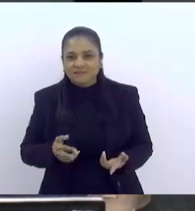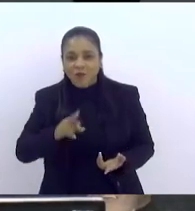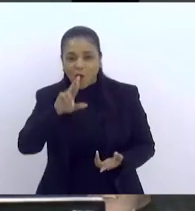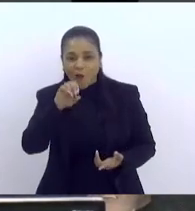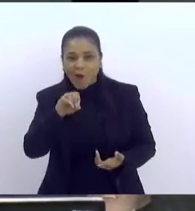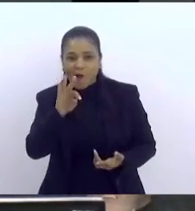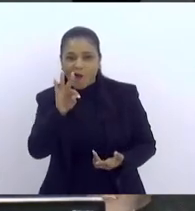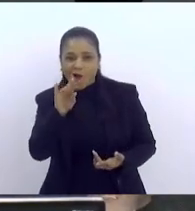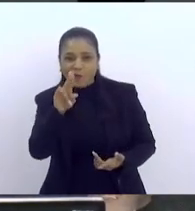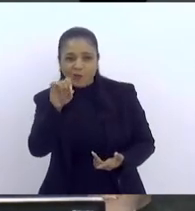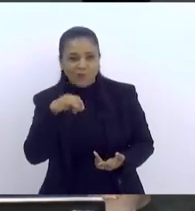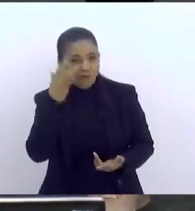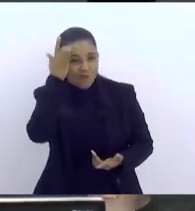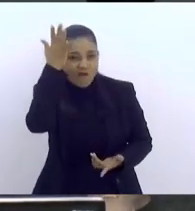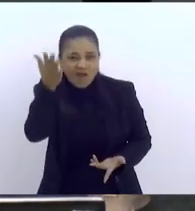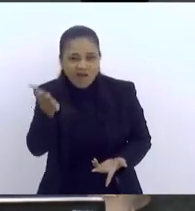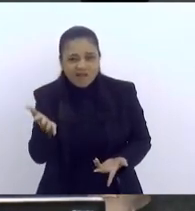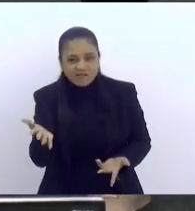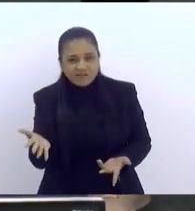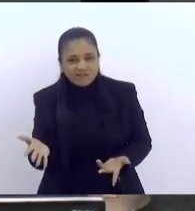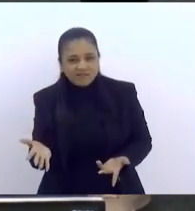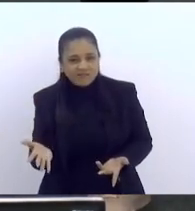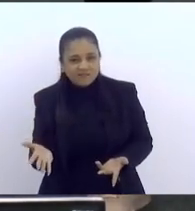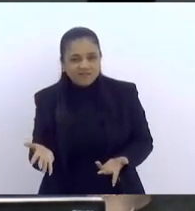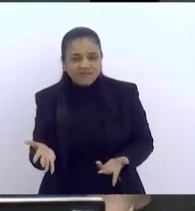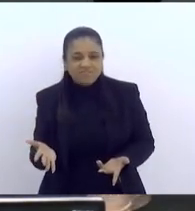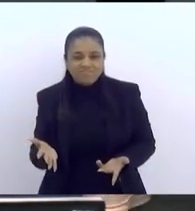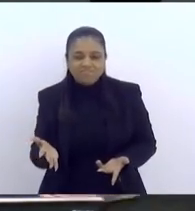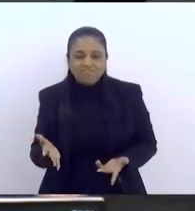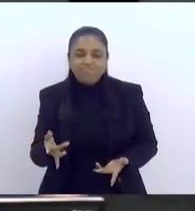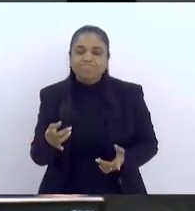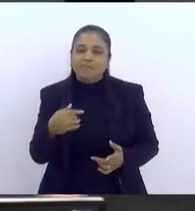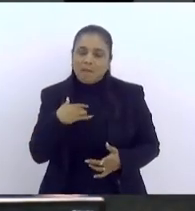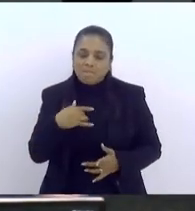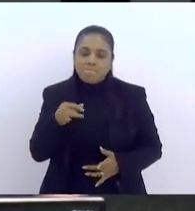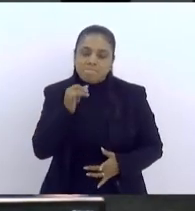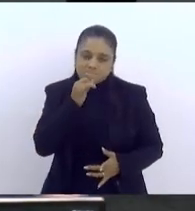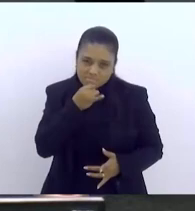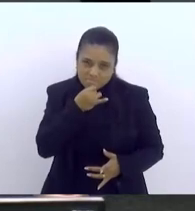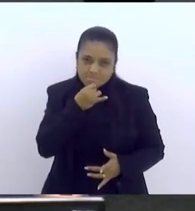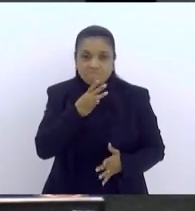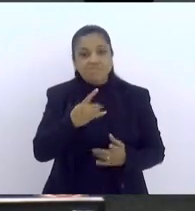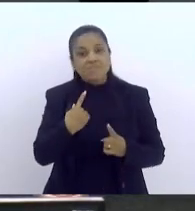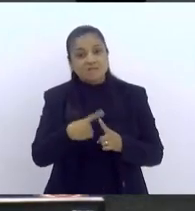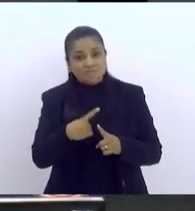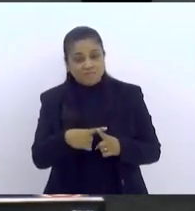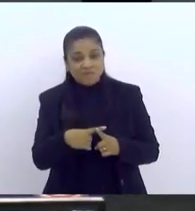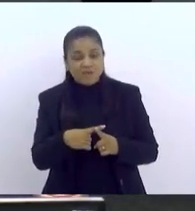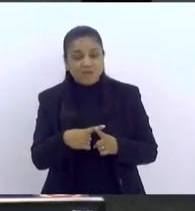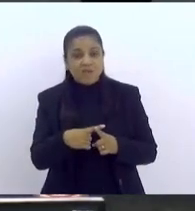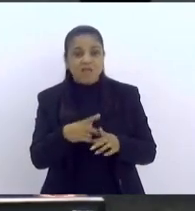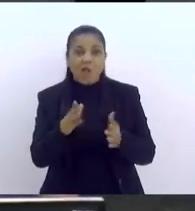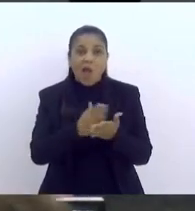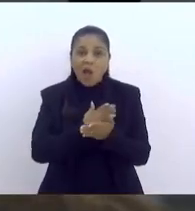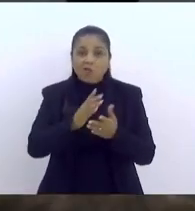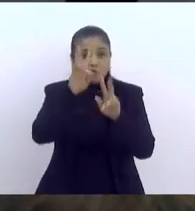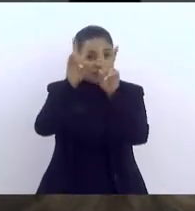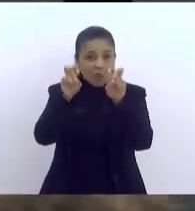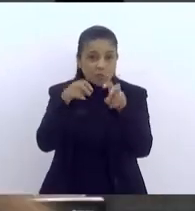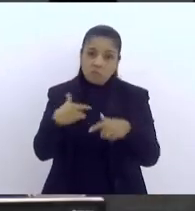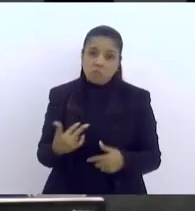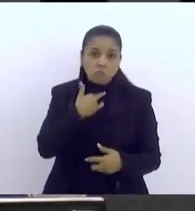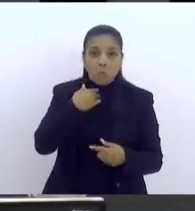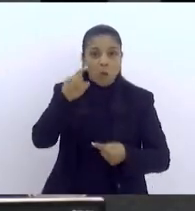E, lamentavelmente, nós temos alguns temas em que não pode mais haver